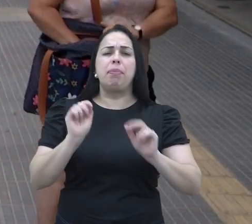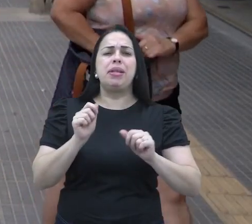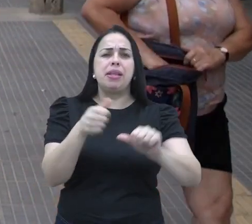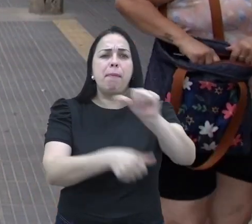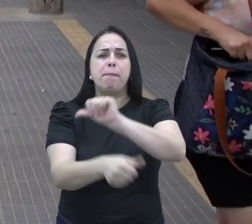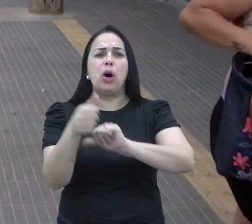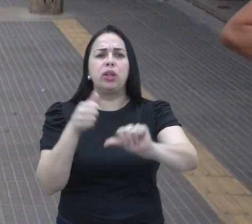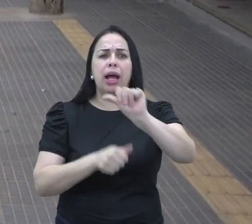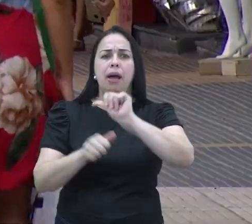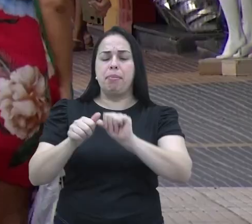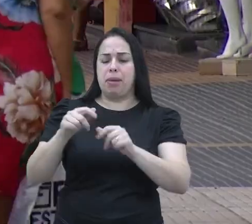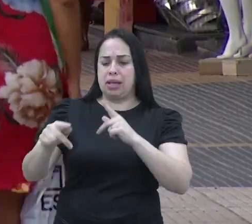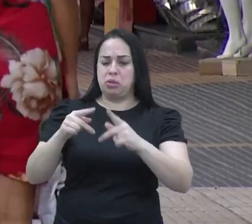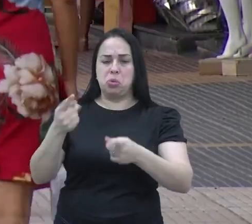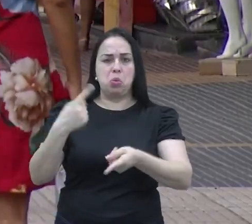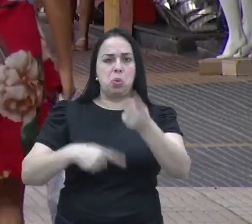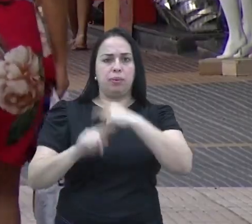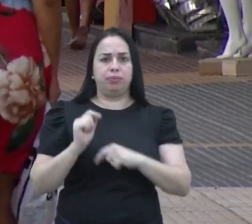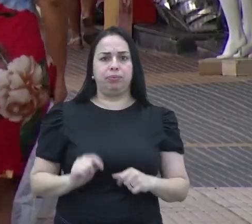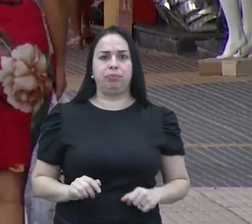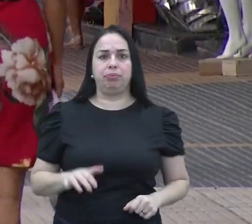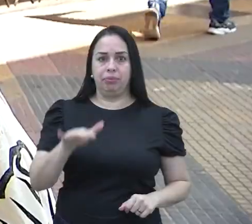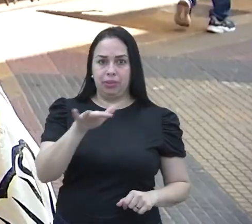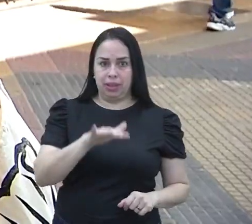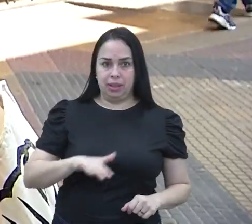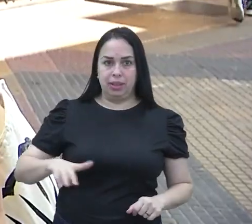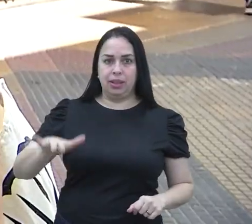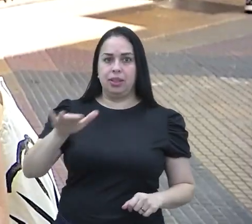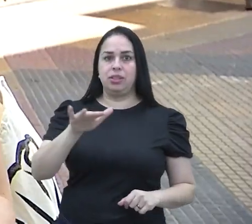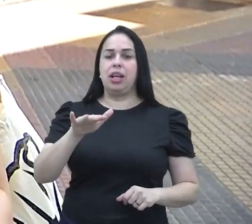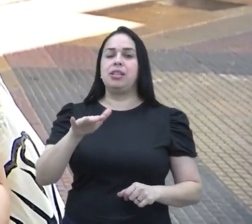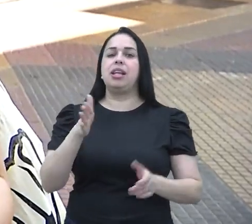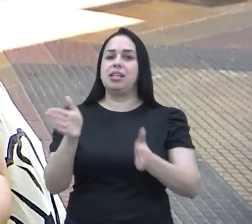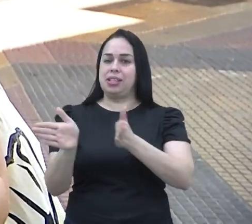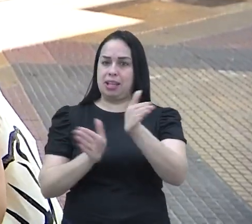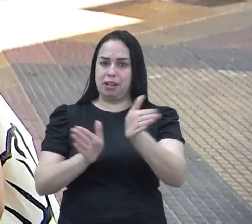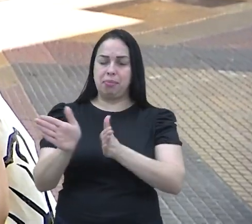que precisa ser feito para que a cidade avance. A parte de